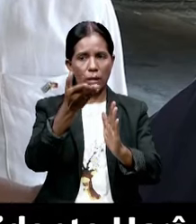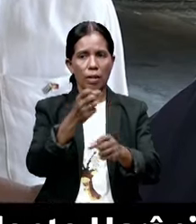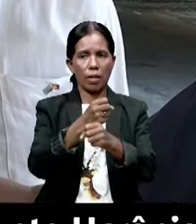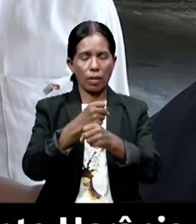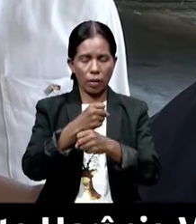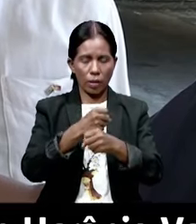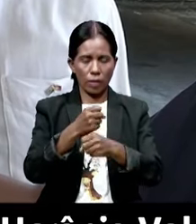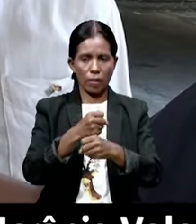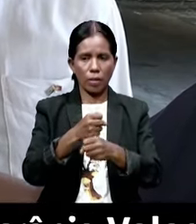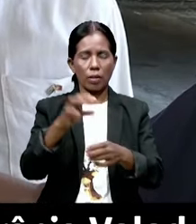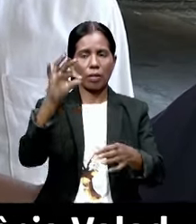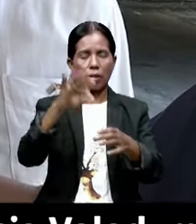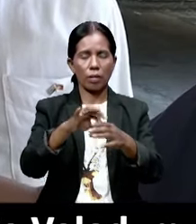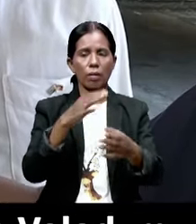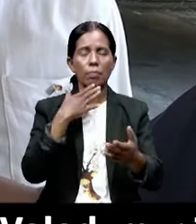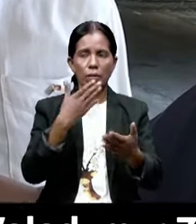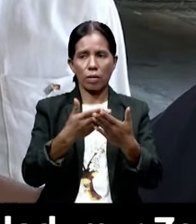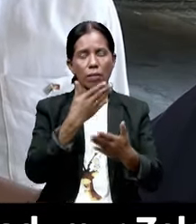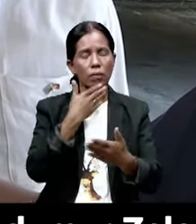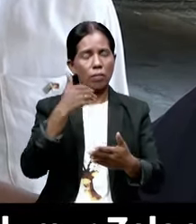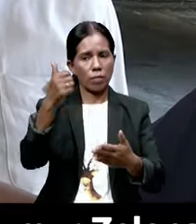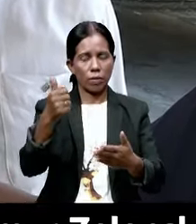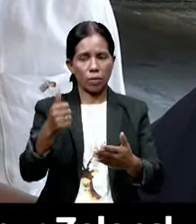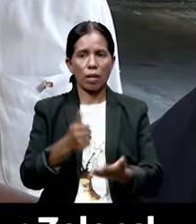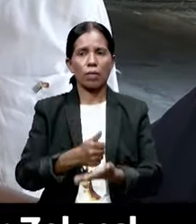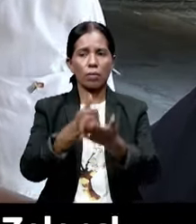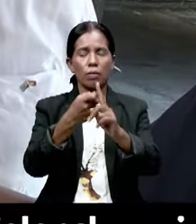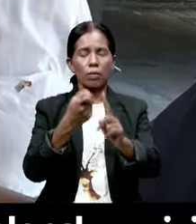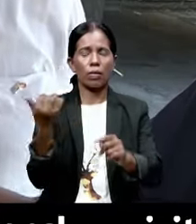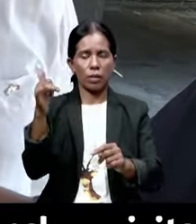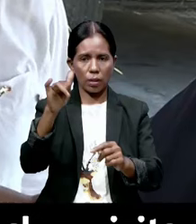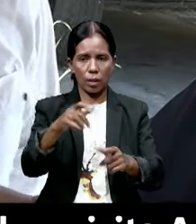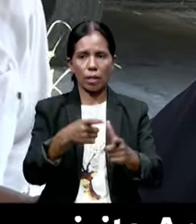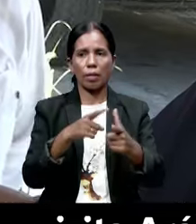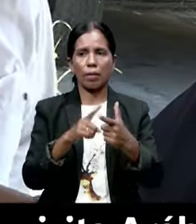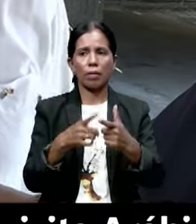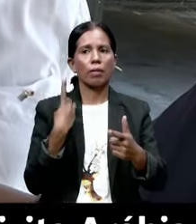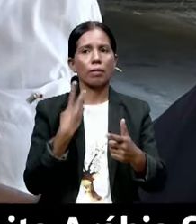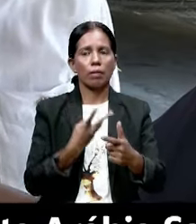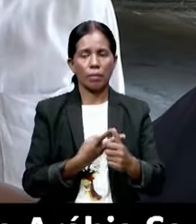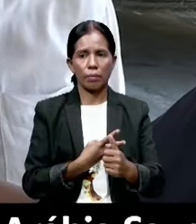ni a produção, Café ni qualidade, tamba apoio sernia Nova Zelândia ni ne. Ita mos